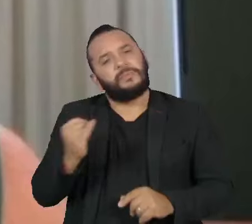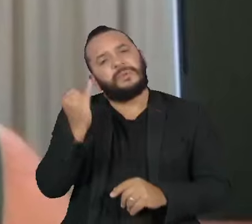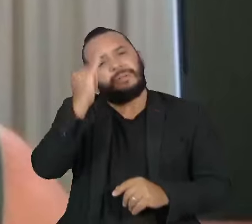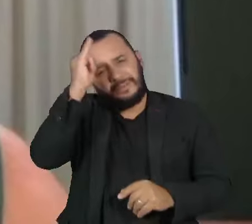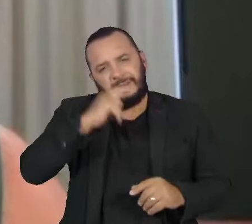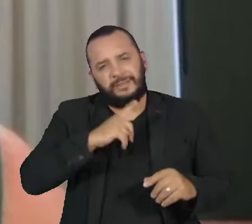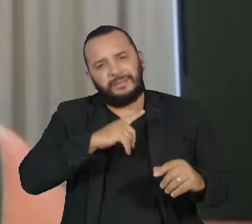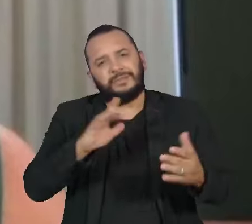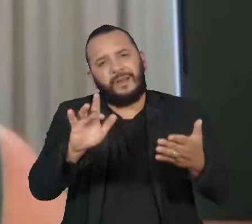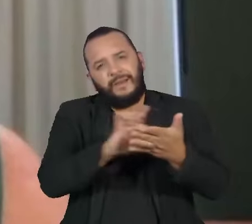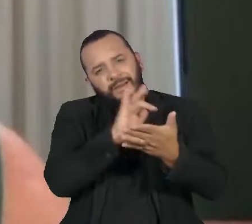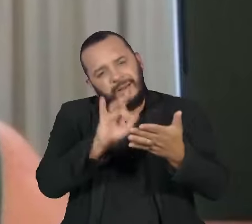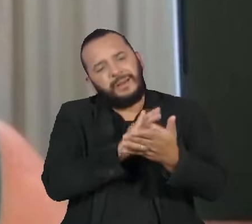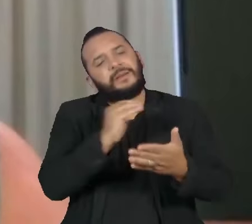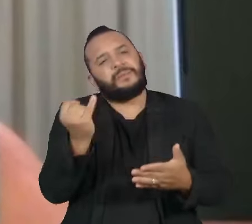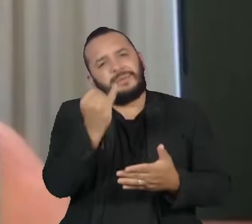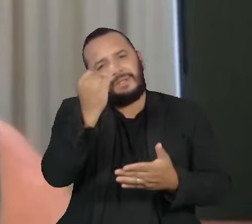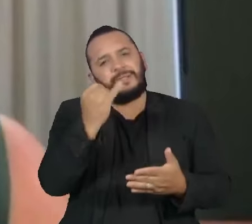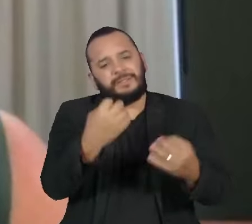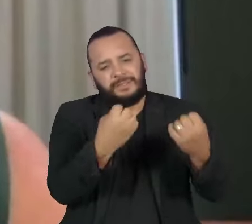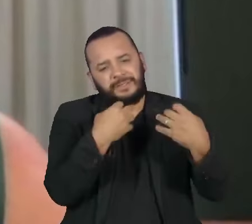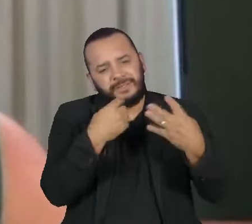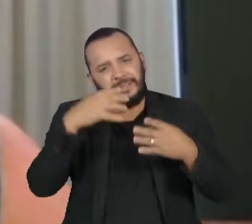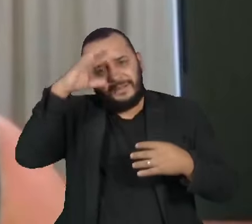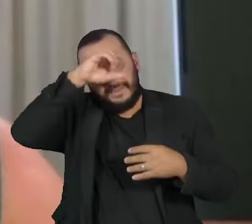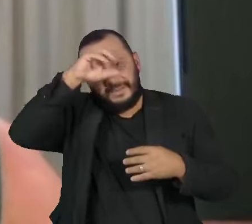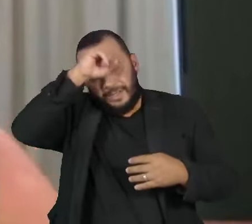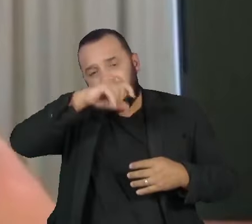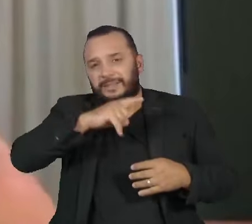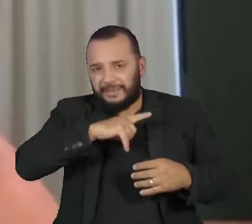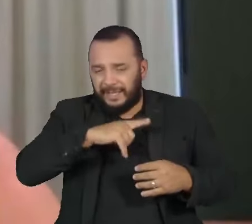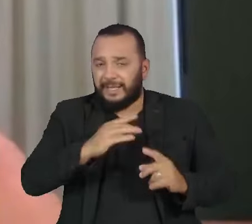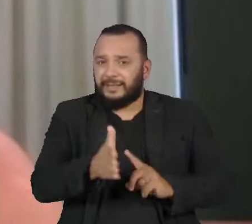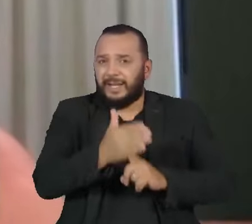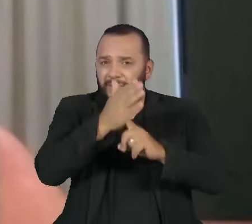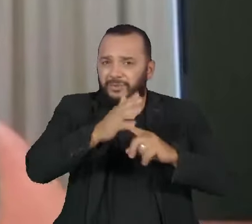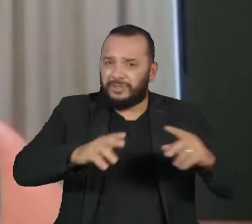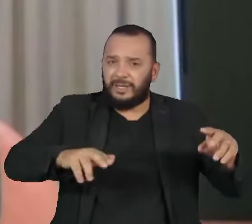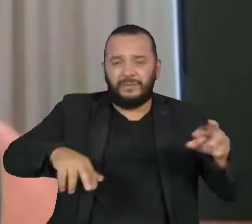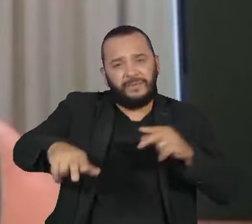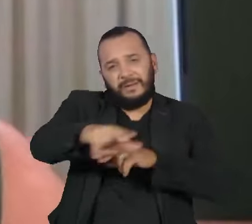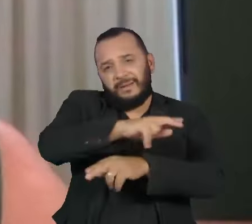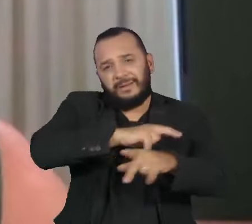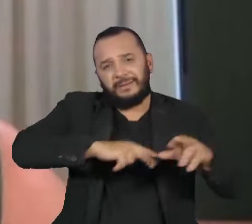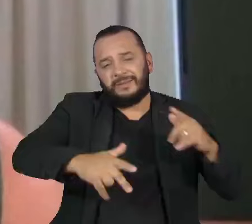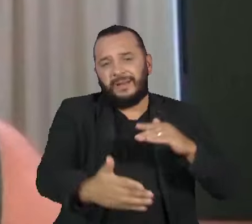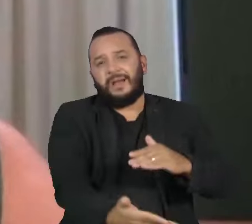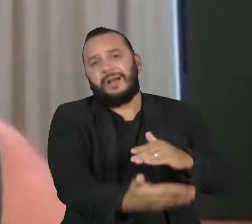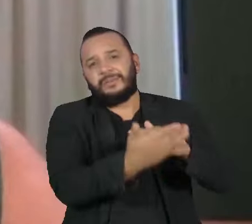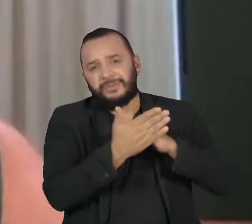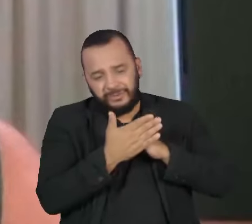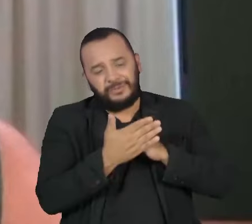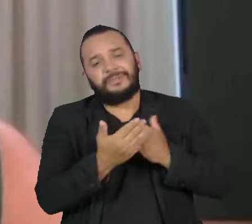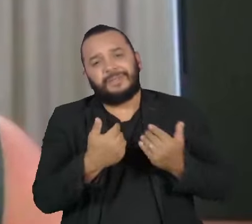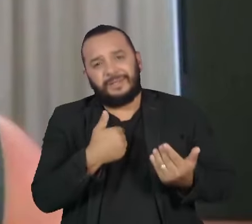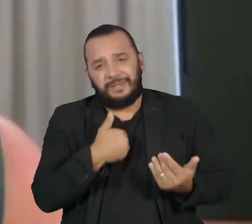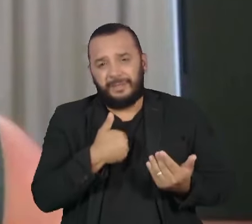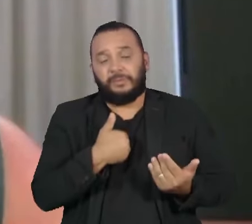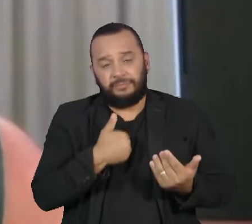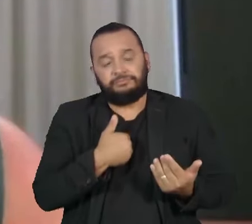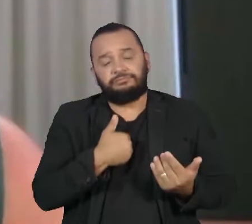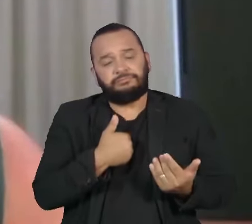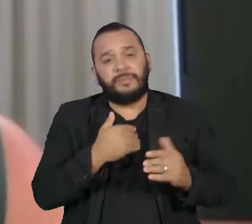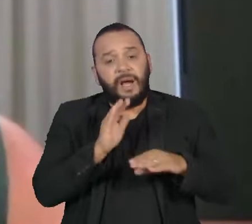de ensino-aprendizagem. Quanto mais recursos diversificados você tiver, mais interessante vai se tornar